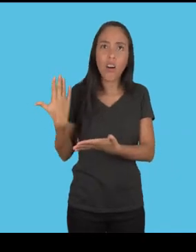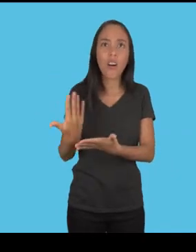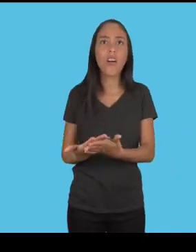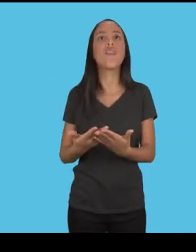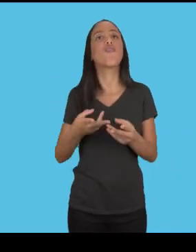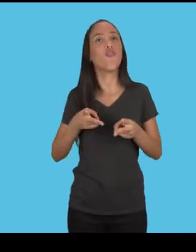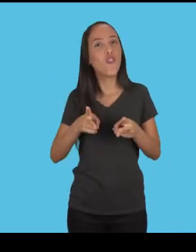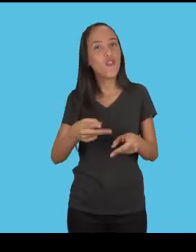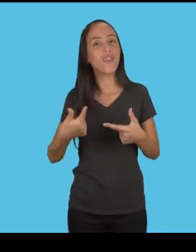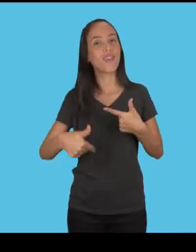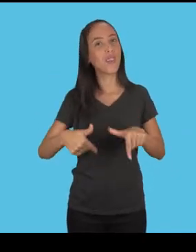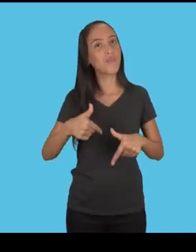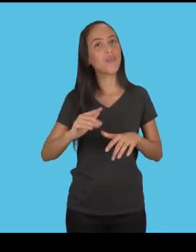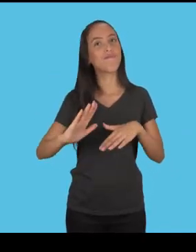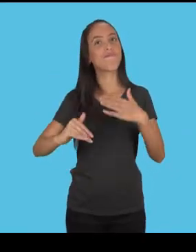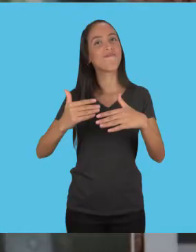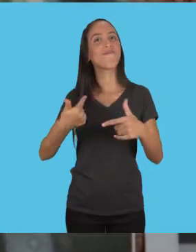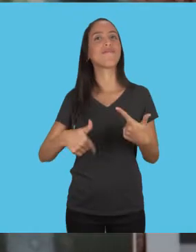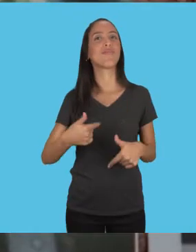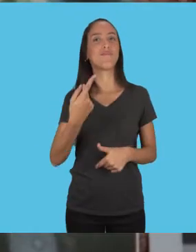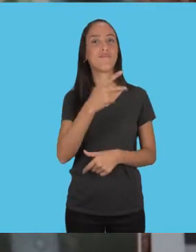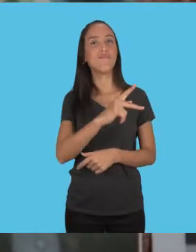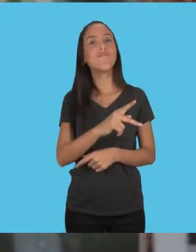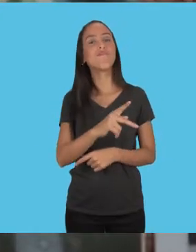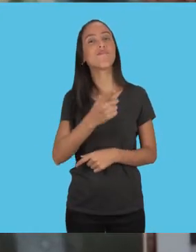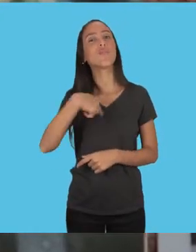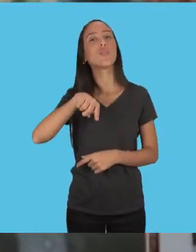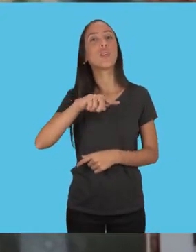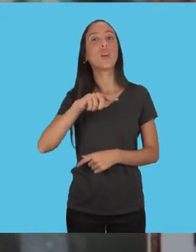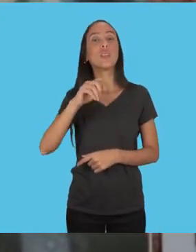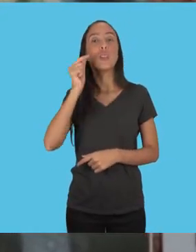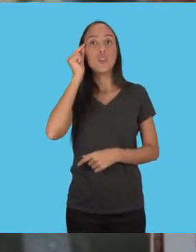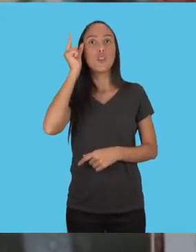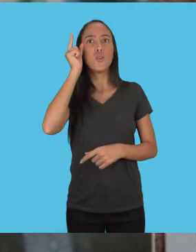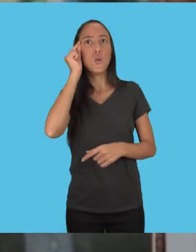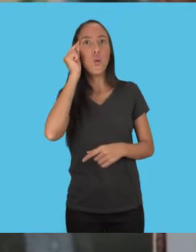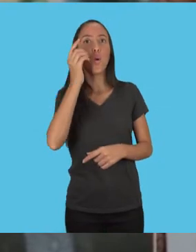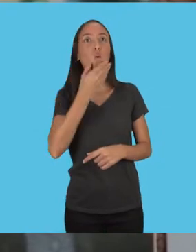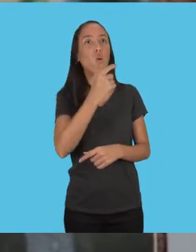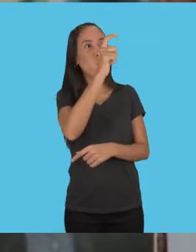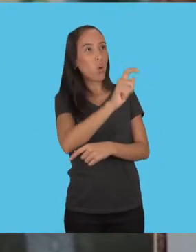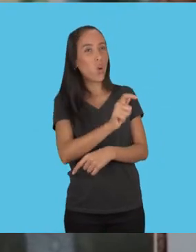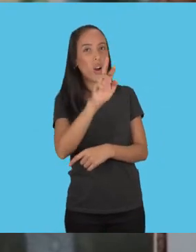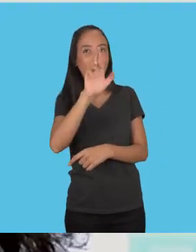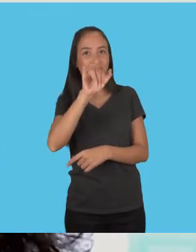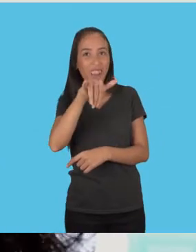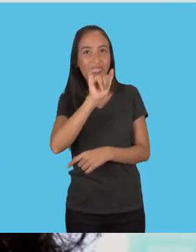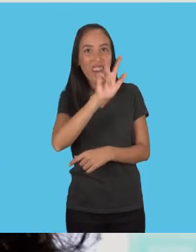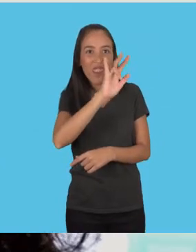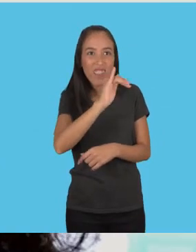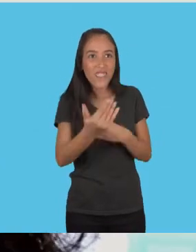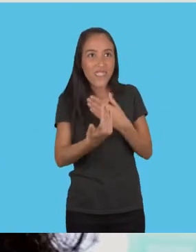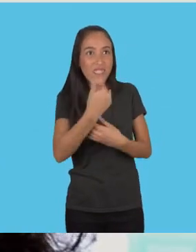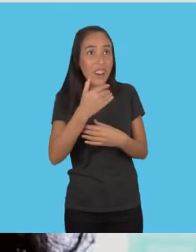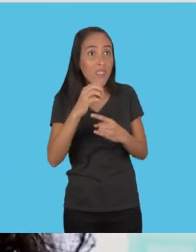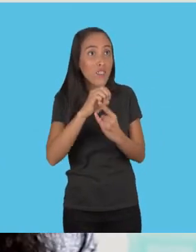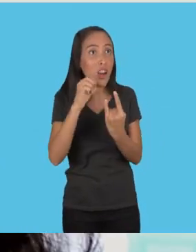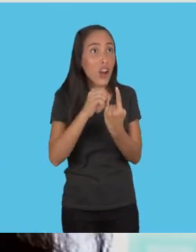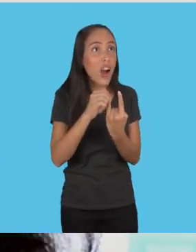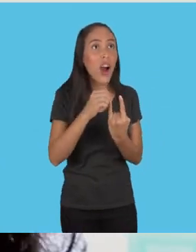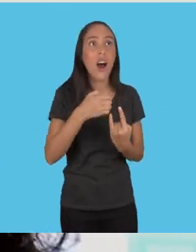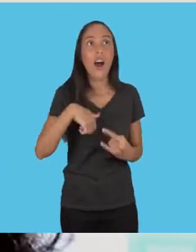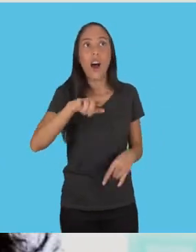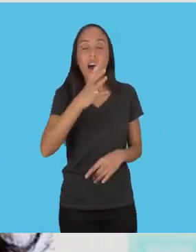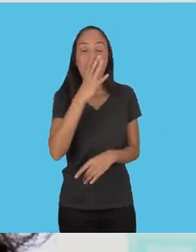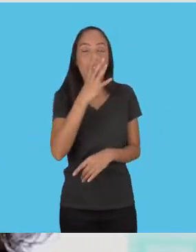e o desenvolvimento dos trabalhos dele. Nós ficamos sabendo que o Dr. Rey vinha para a Fiocruz, o Luiz Rey, ficou todo mundo assim.